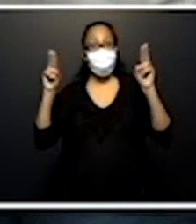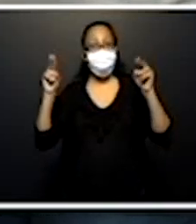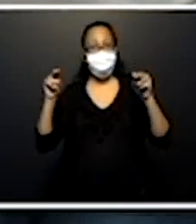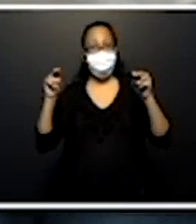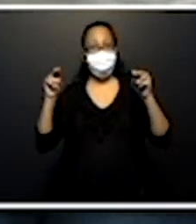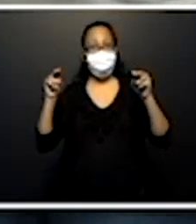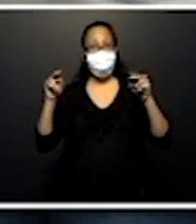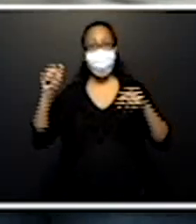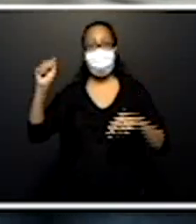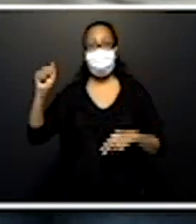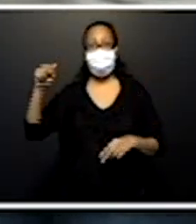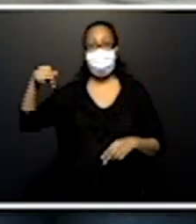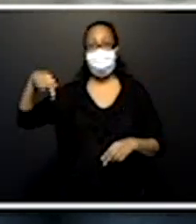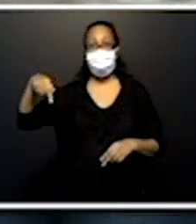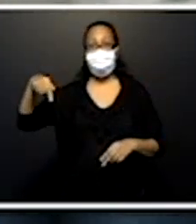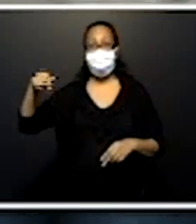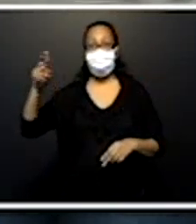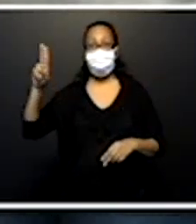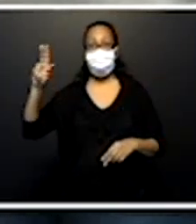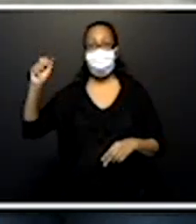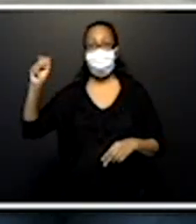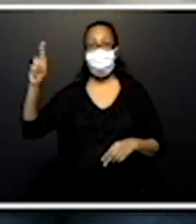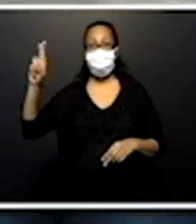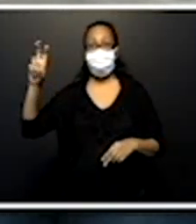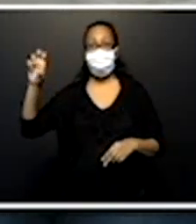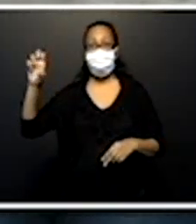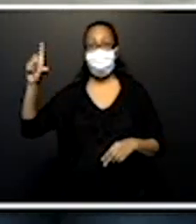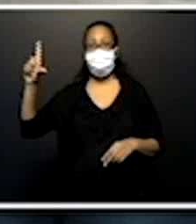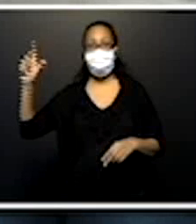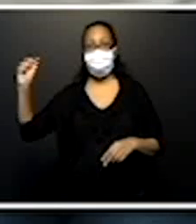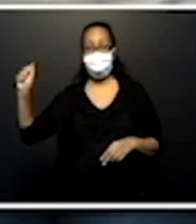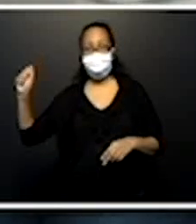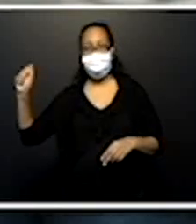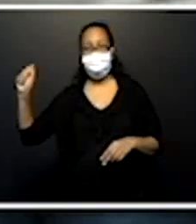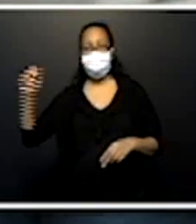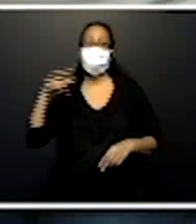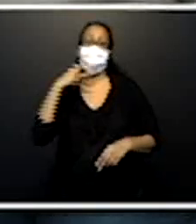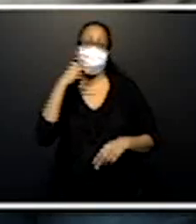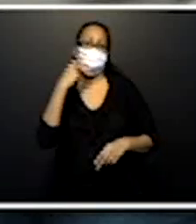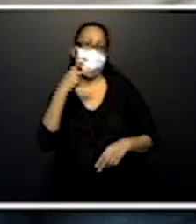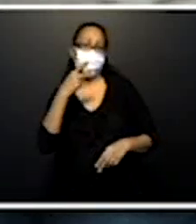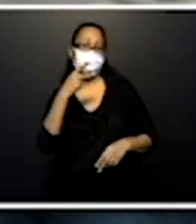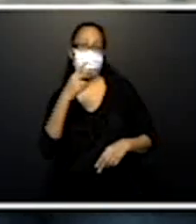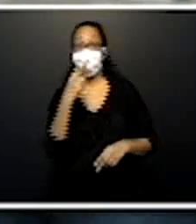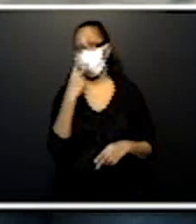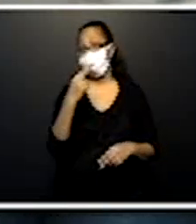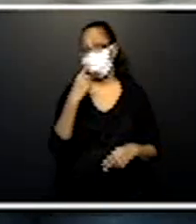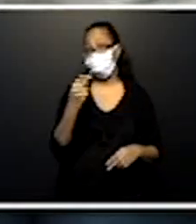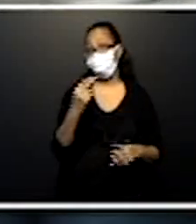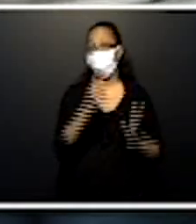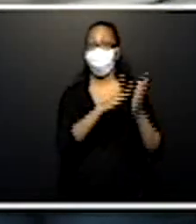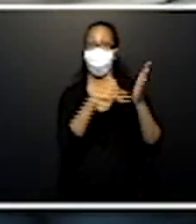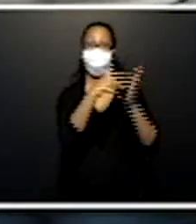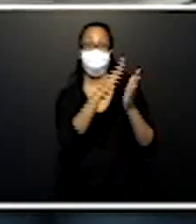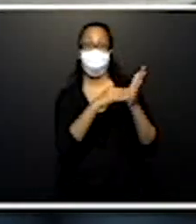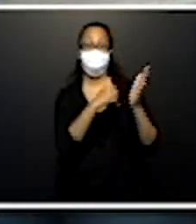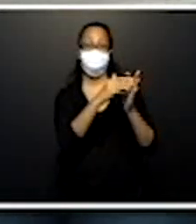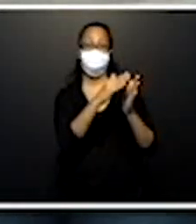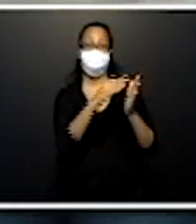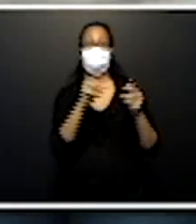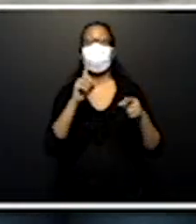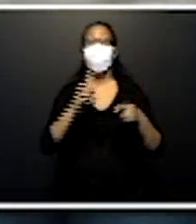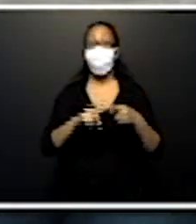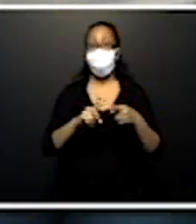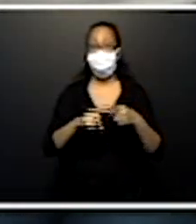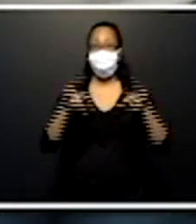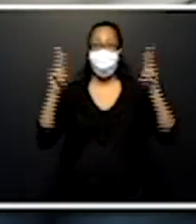aquarela. Nós, pelo título, já imaginamos, vai se falar de cor, de pintura, né? Do que será? Por quê? O título ele já me